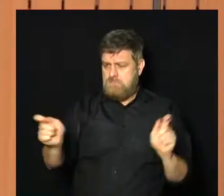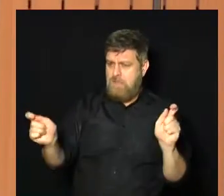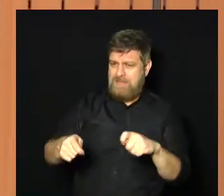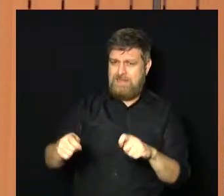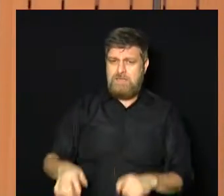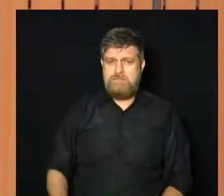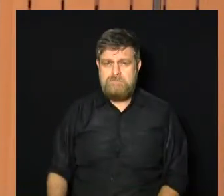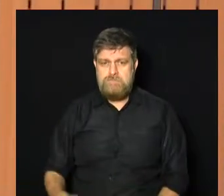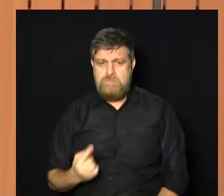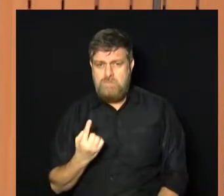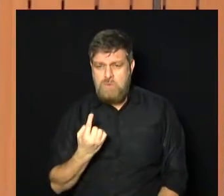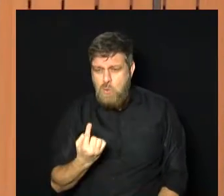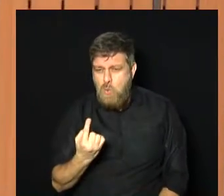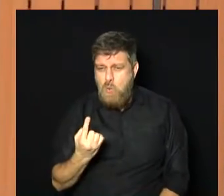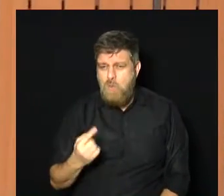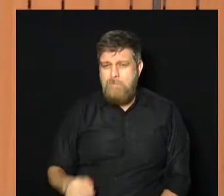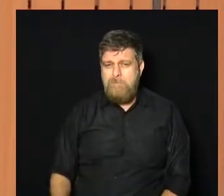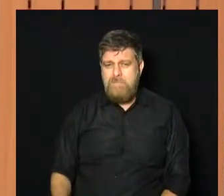uma contribuição,